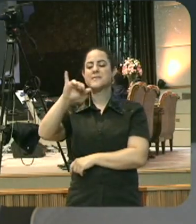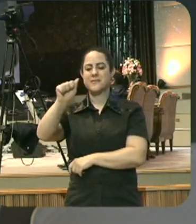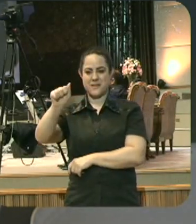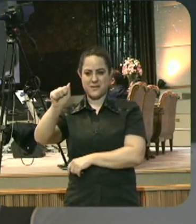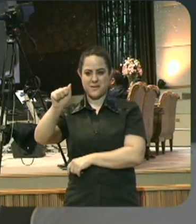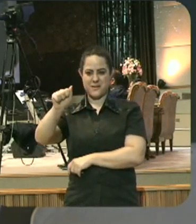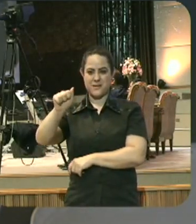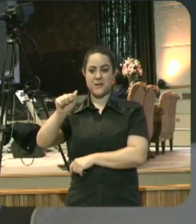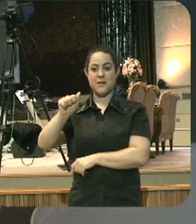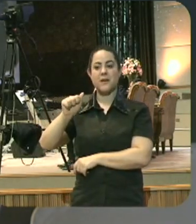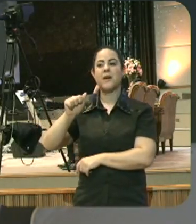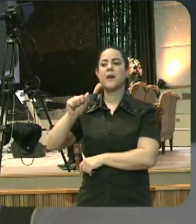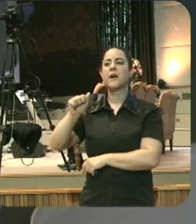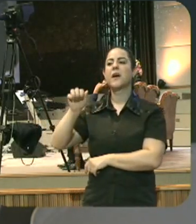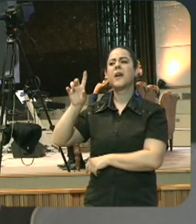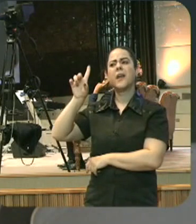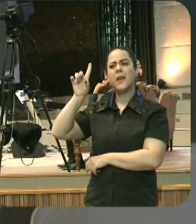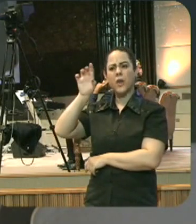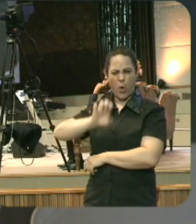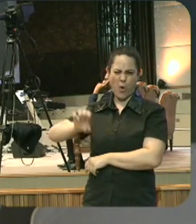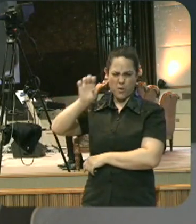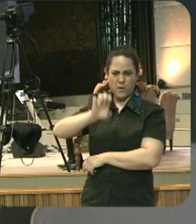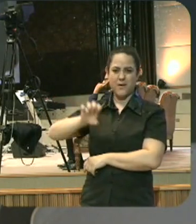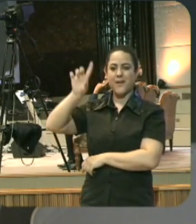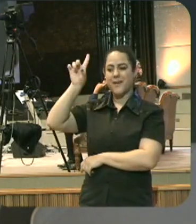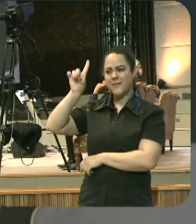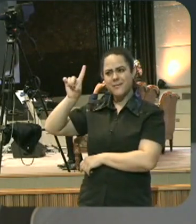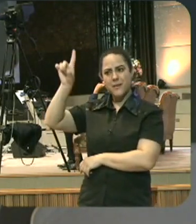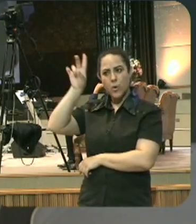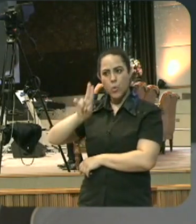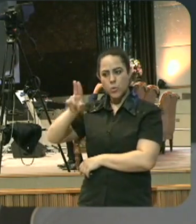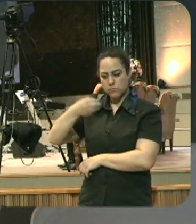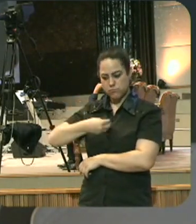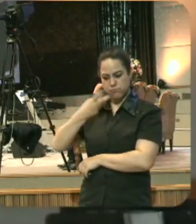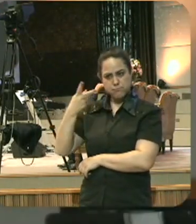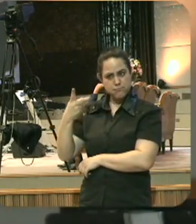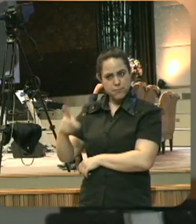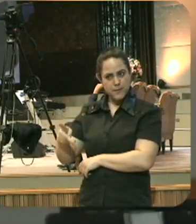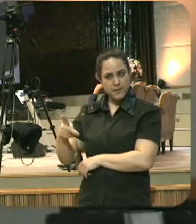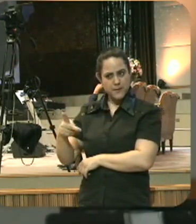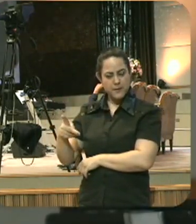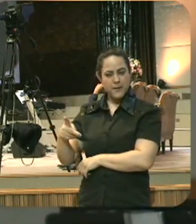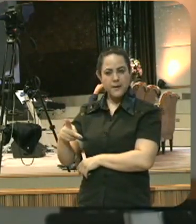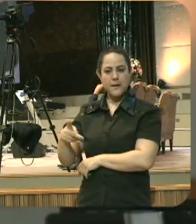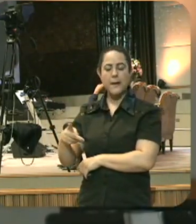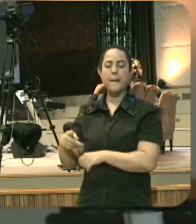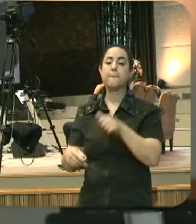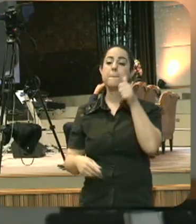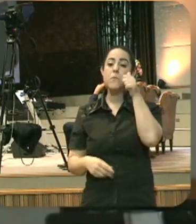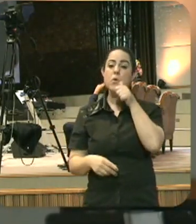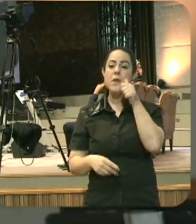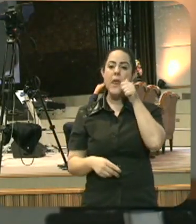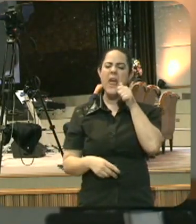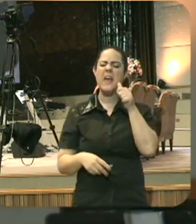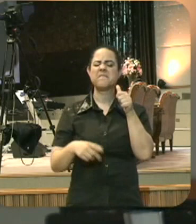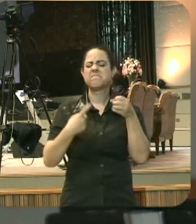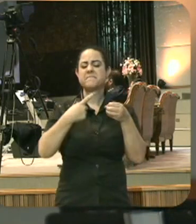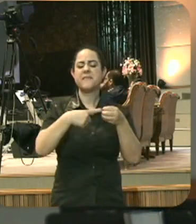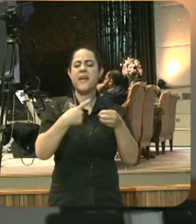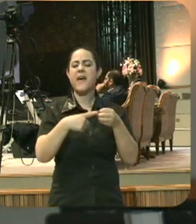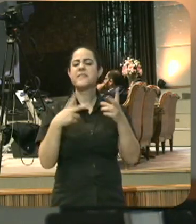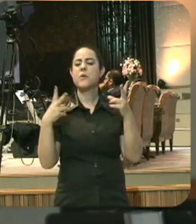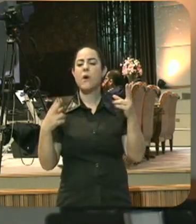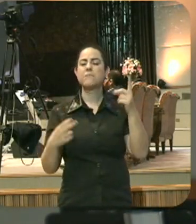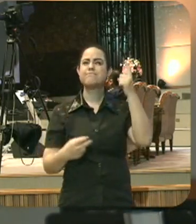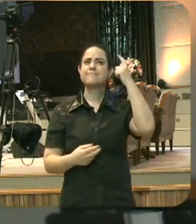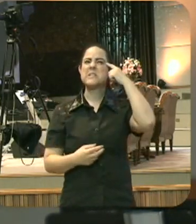E Deus vai usar esse menino de uma maneira extraordinária. Uma mulher moradora daquela cidade havia decidido